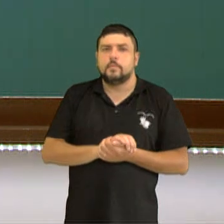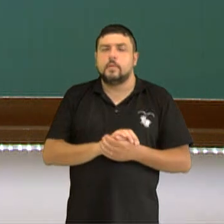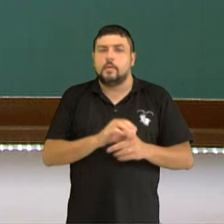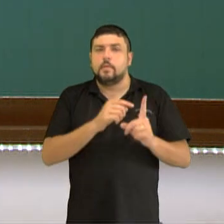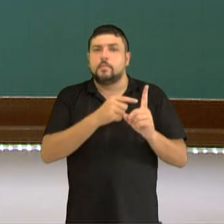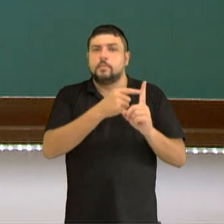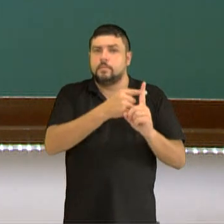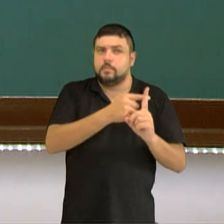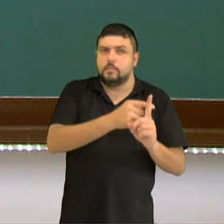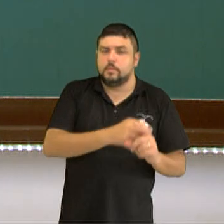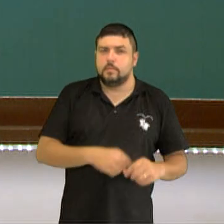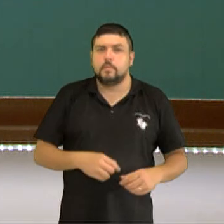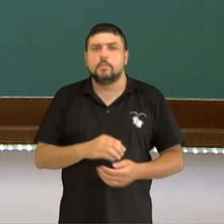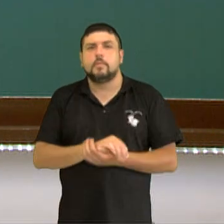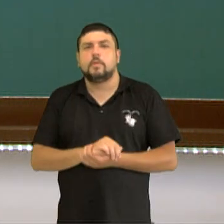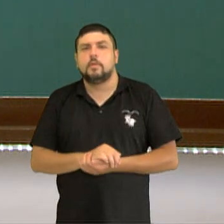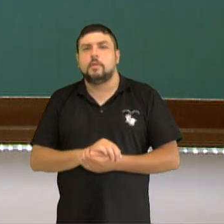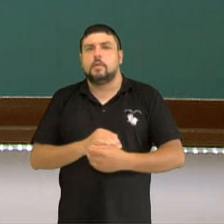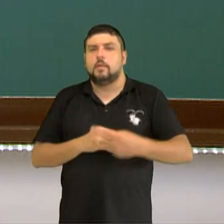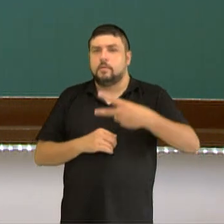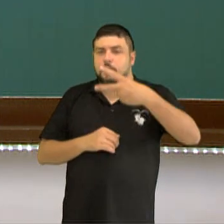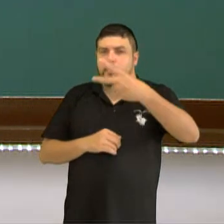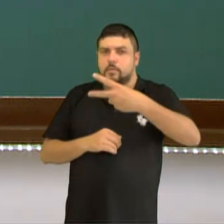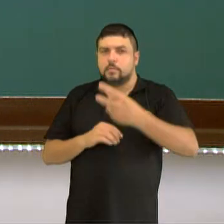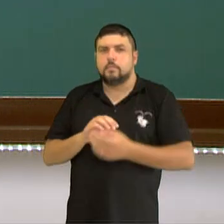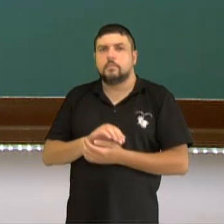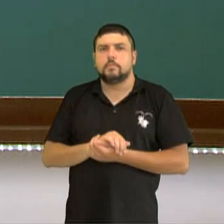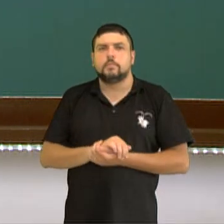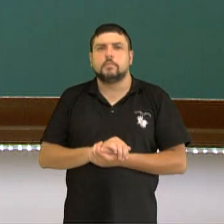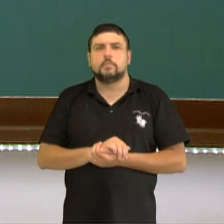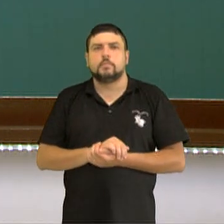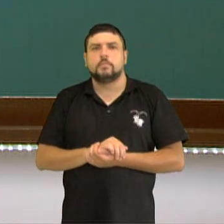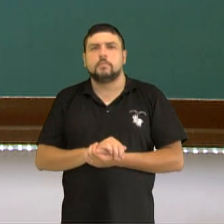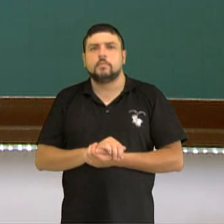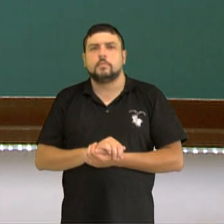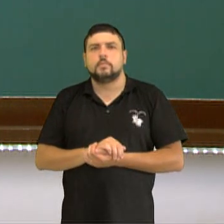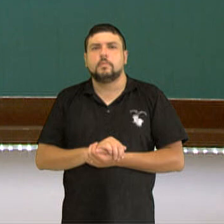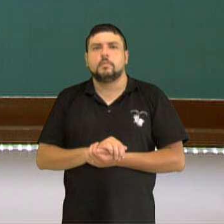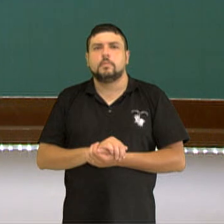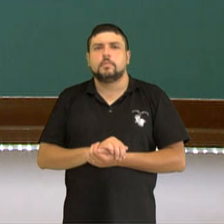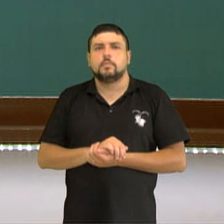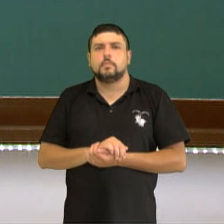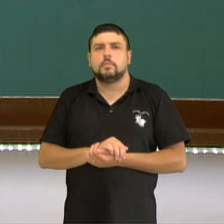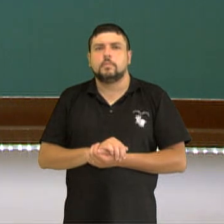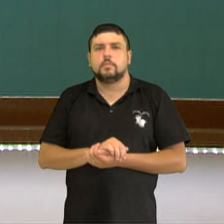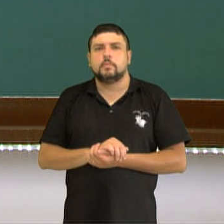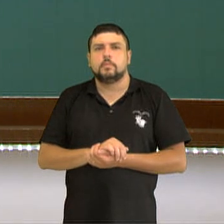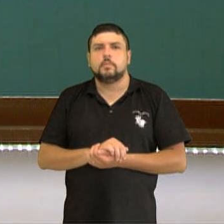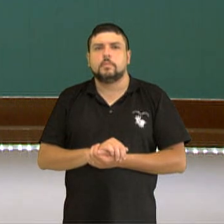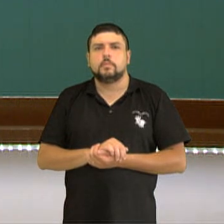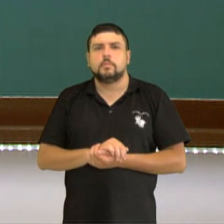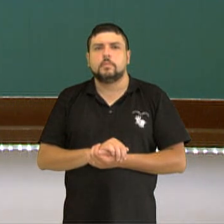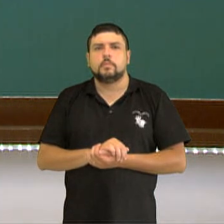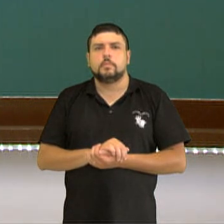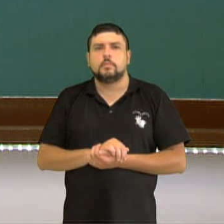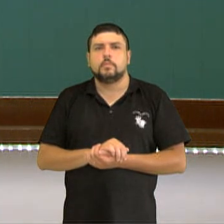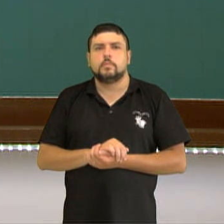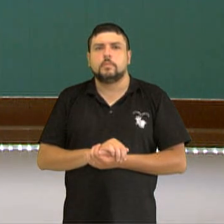g de x, para a segunda função. Quando for negativo, menos 1 é 2 para